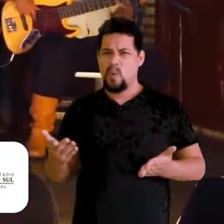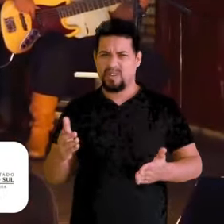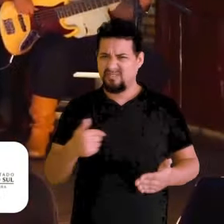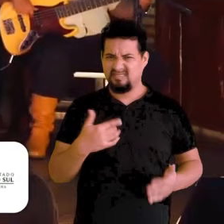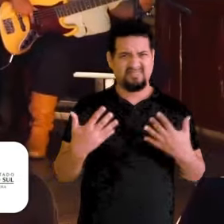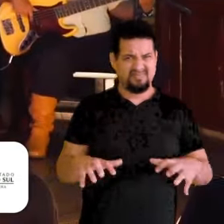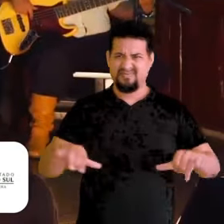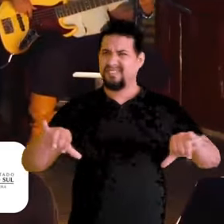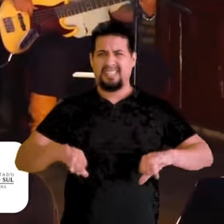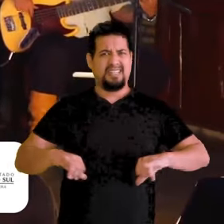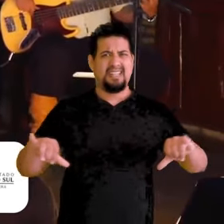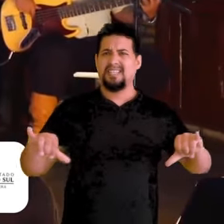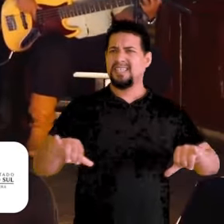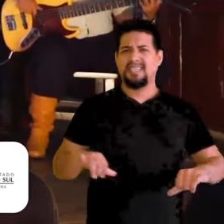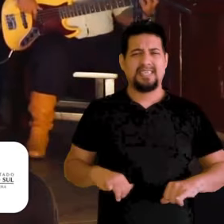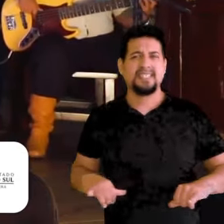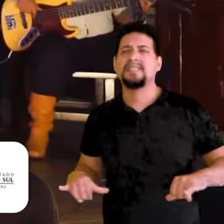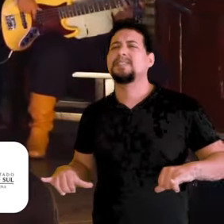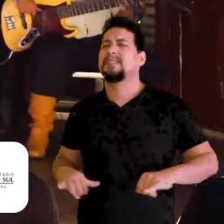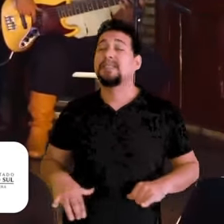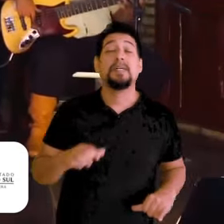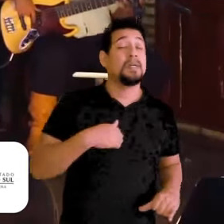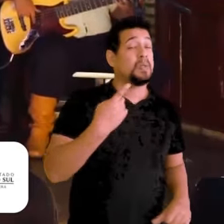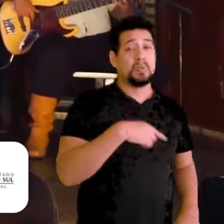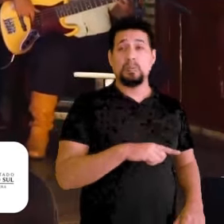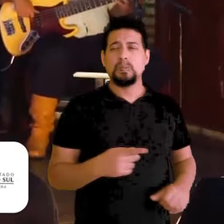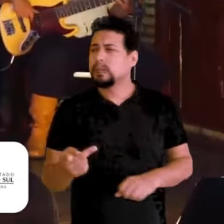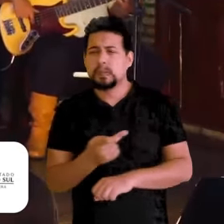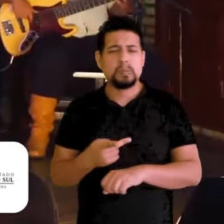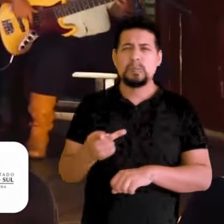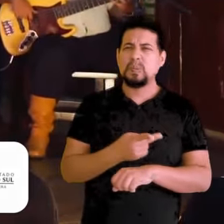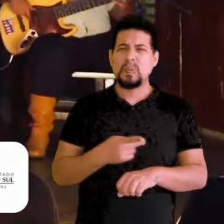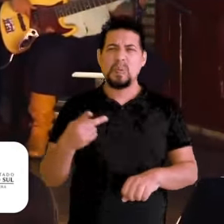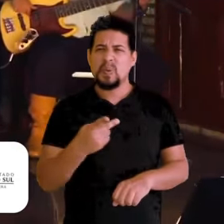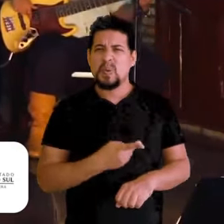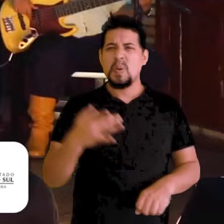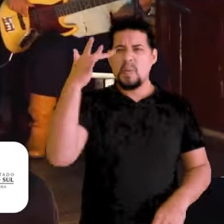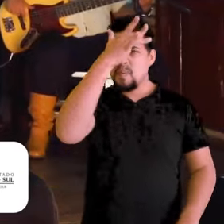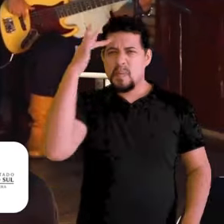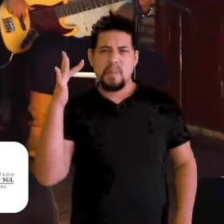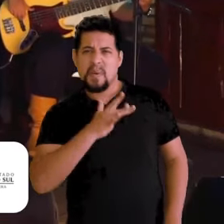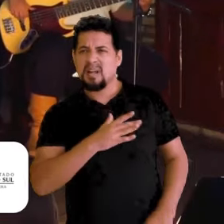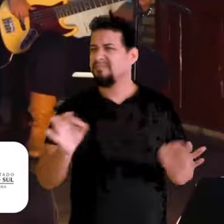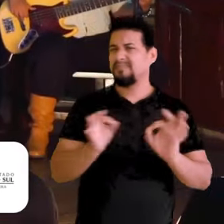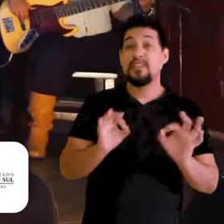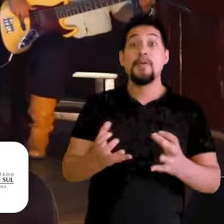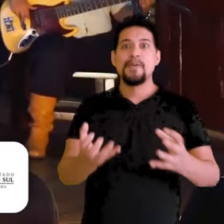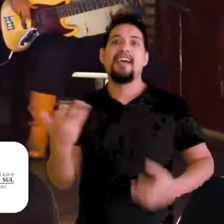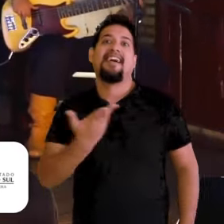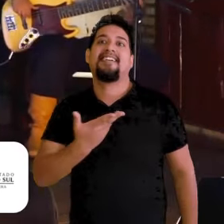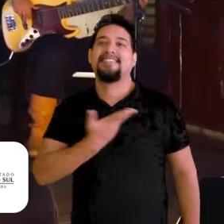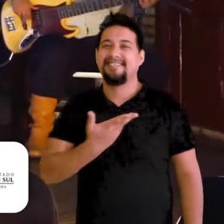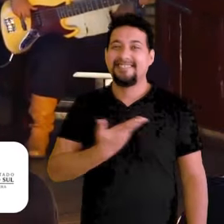para sofrer. Sou um ginete, não procuro inimigo. Só quero mais